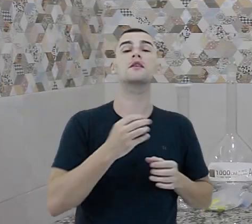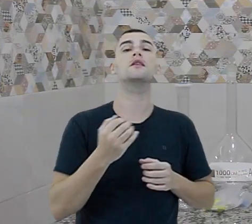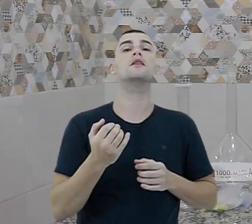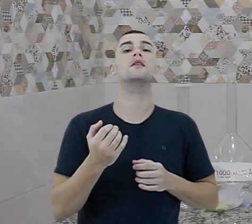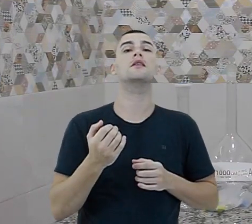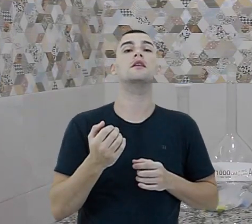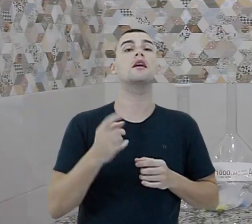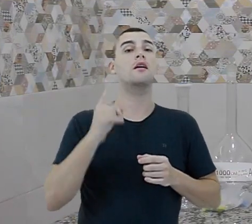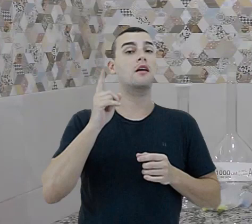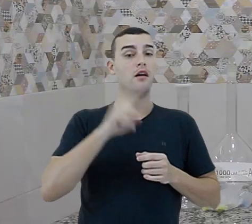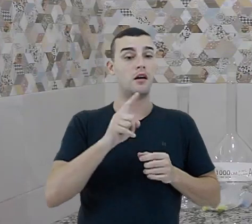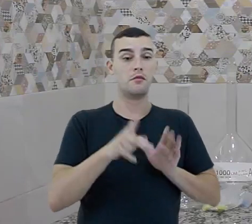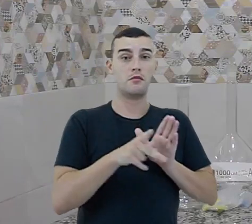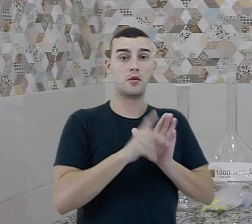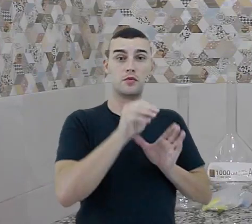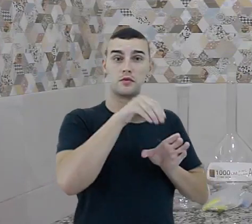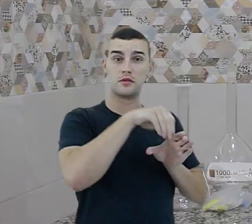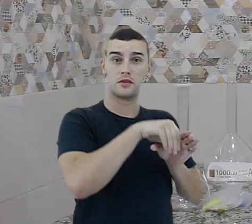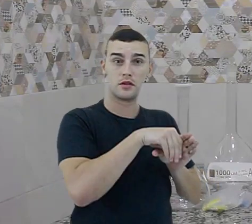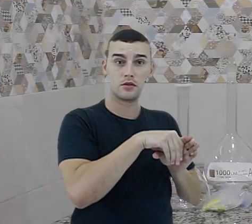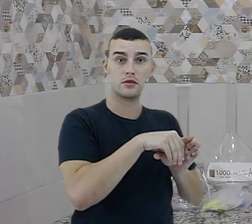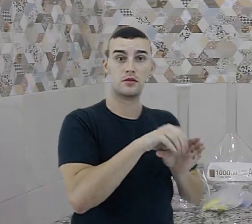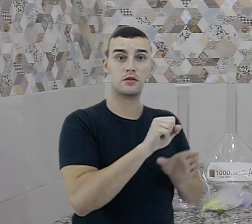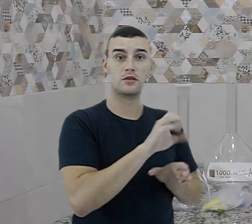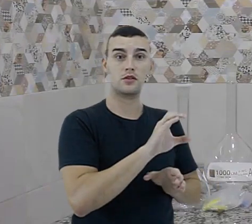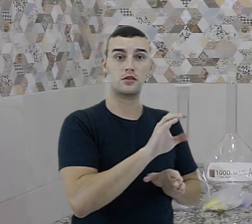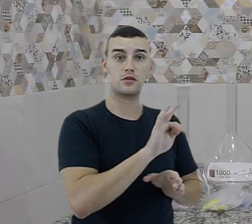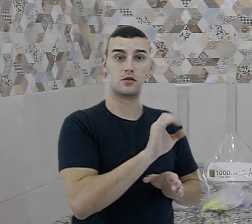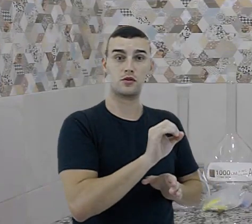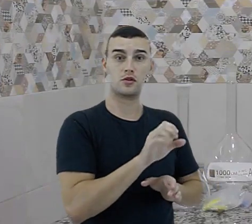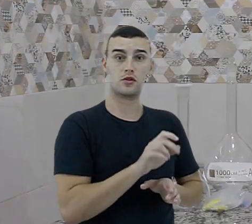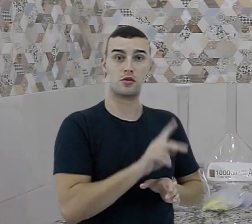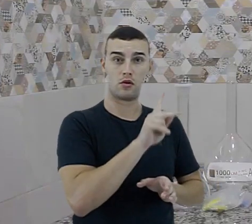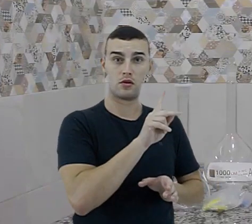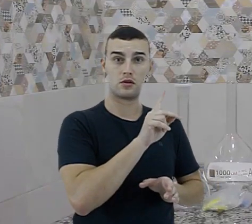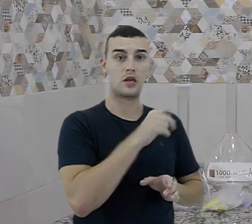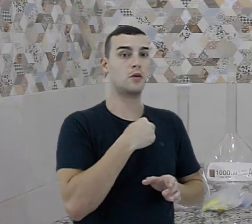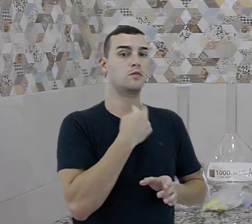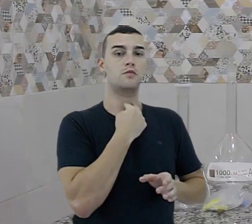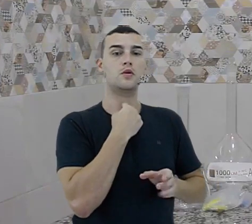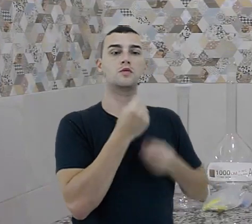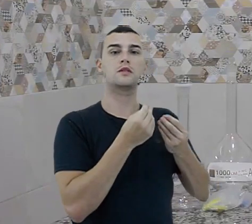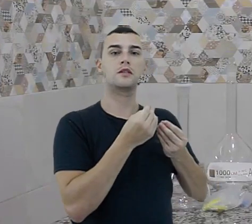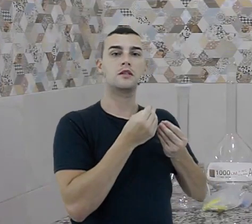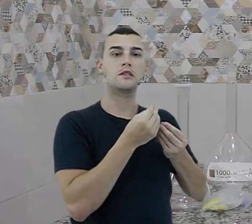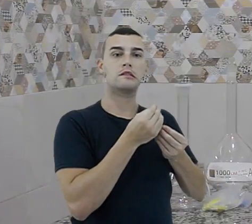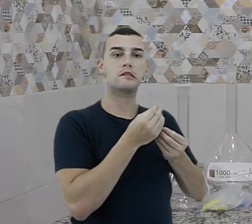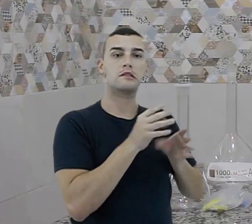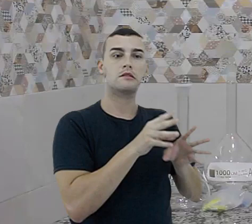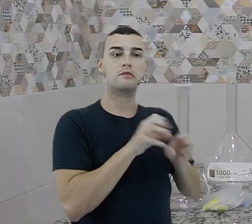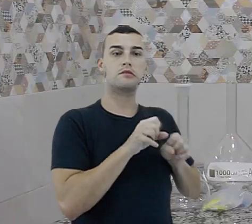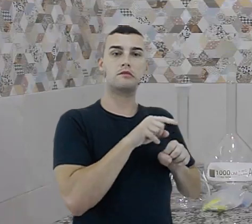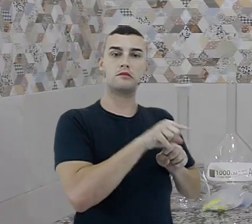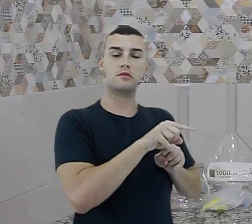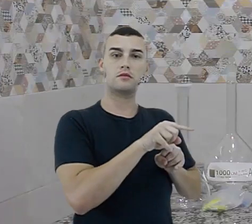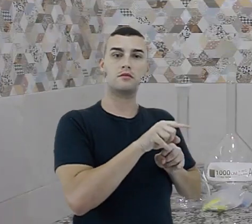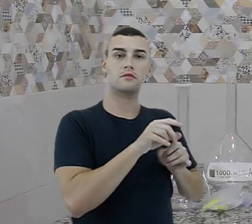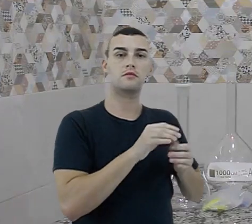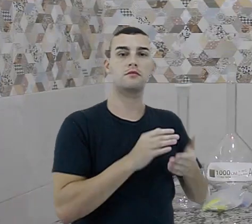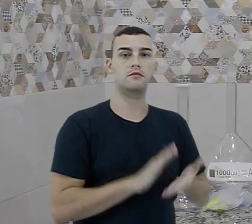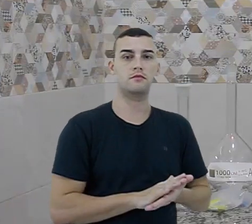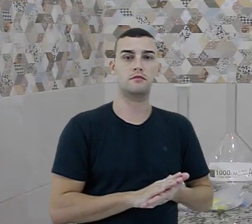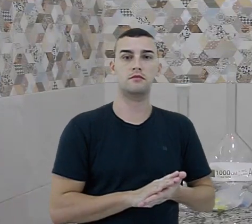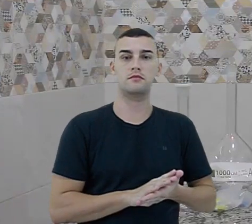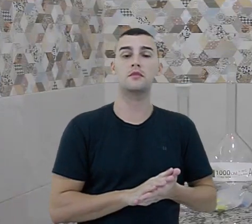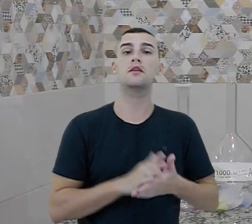o frasco, lembrando que é uma solução estoque, eu não posso contaminar essa solução estoque. É interessante que pelo fato